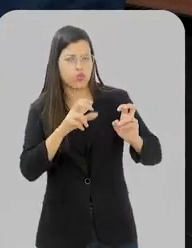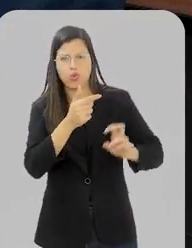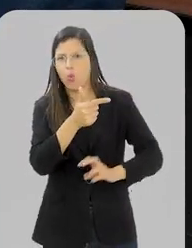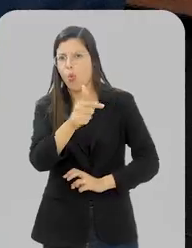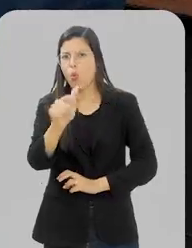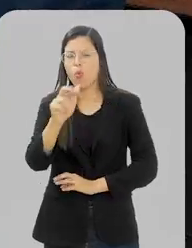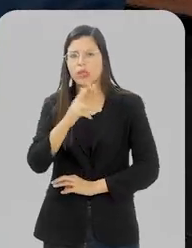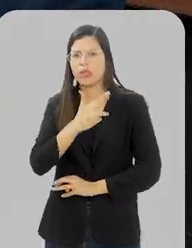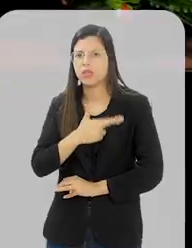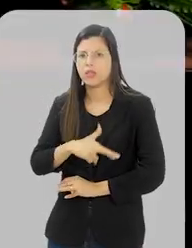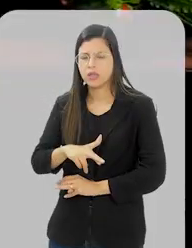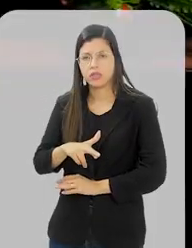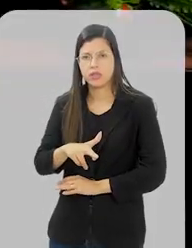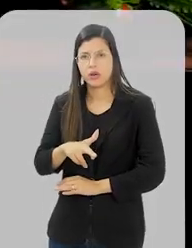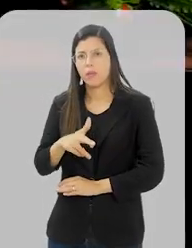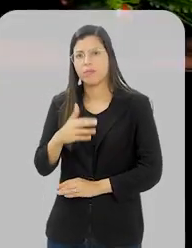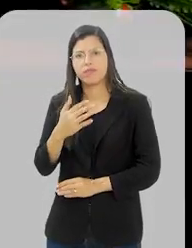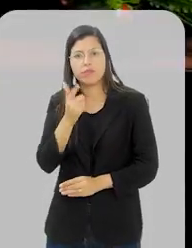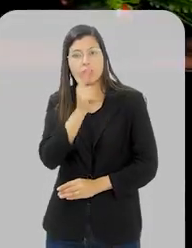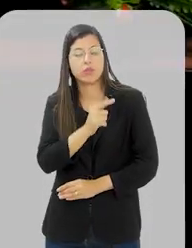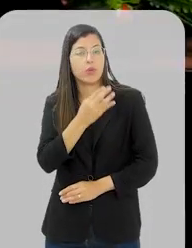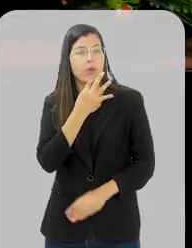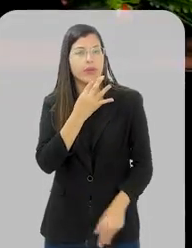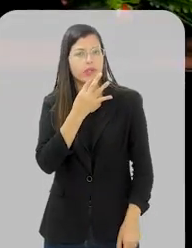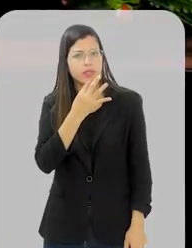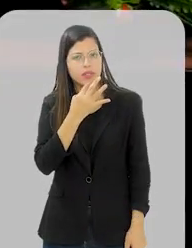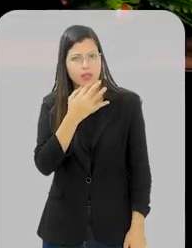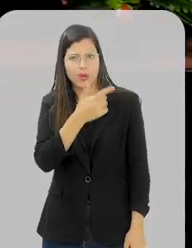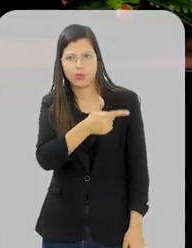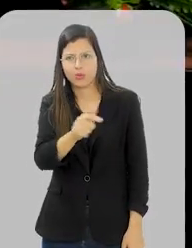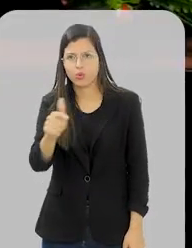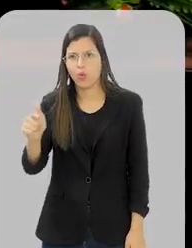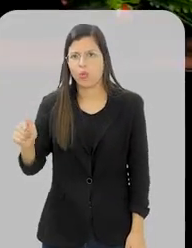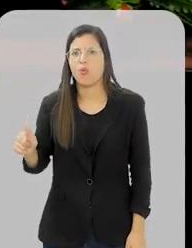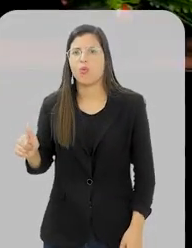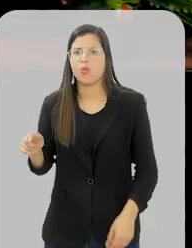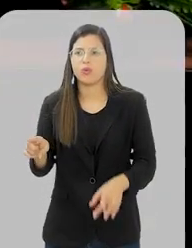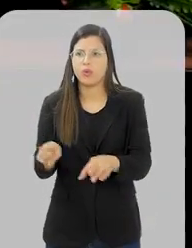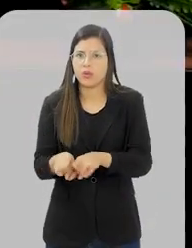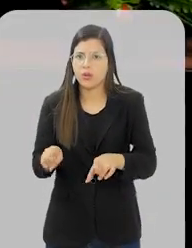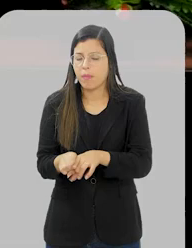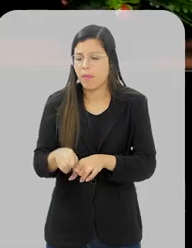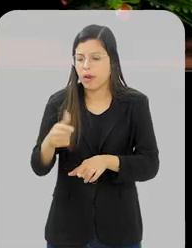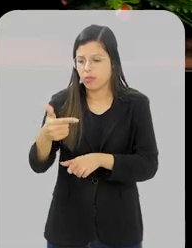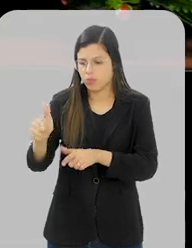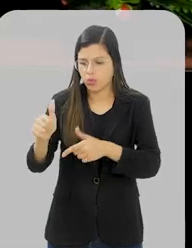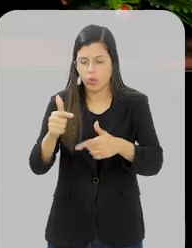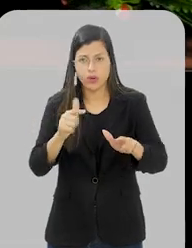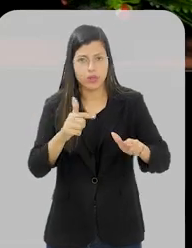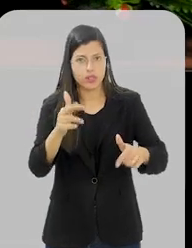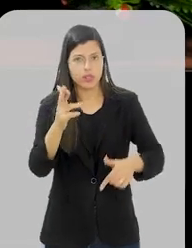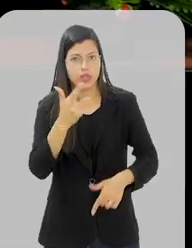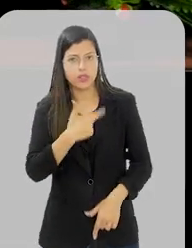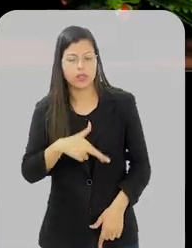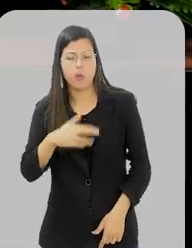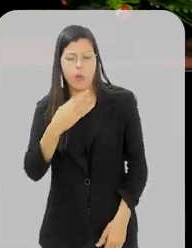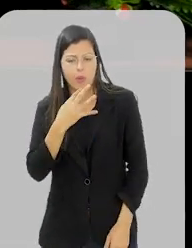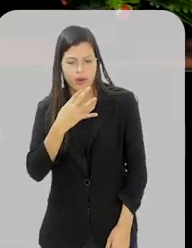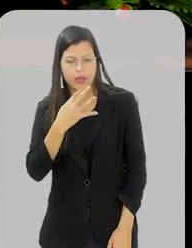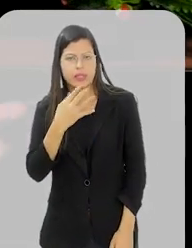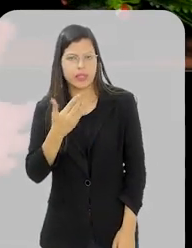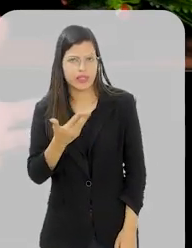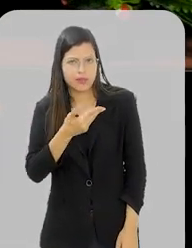religiões isso até para que você conhecesse mais os outros os outros conhecessem vocês melhor você melhor para que